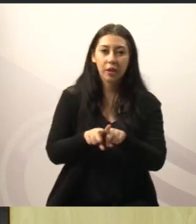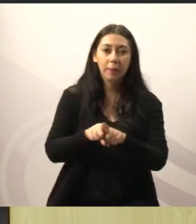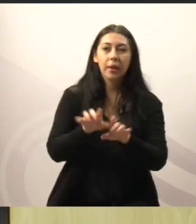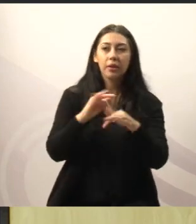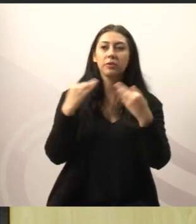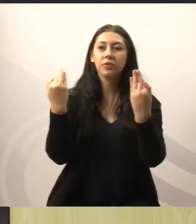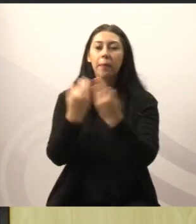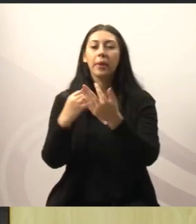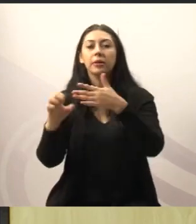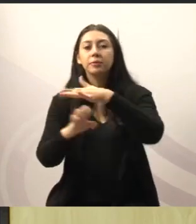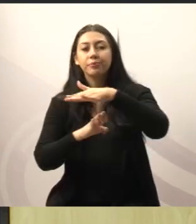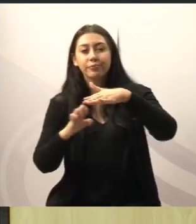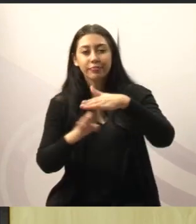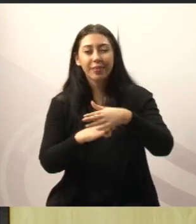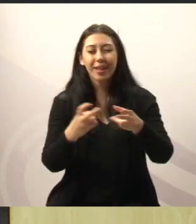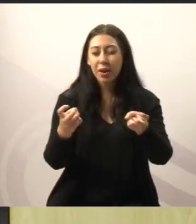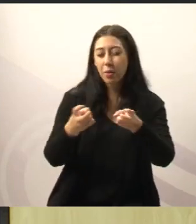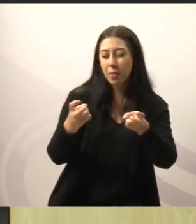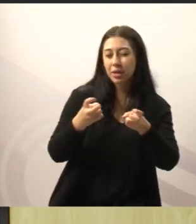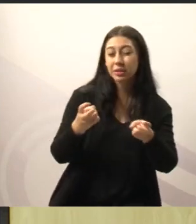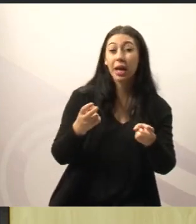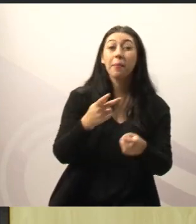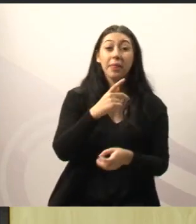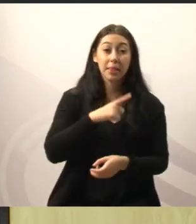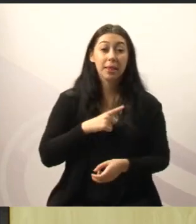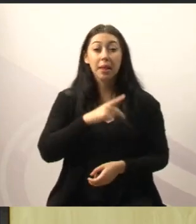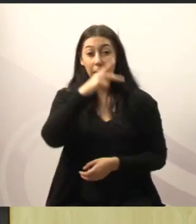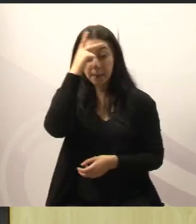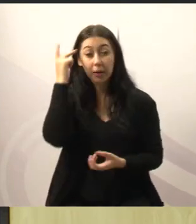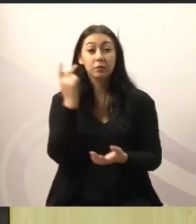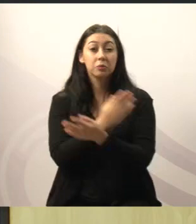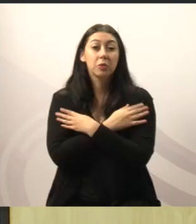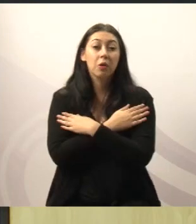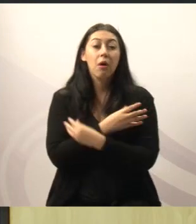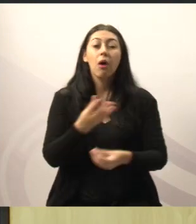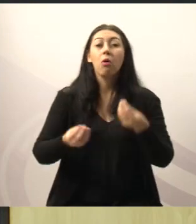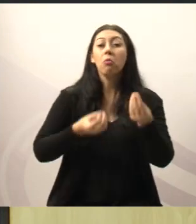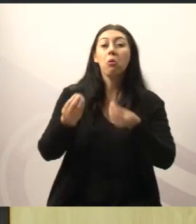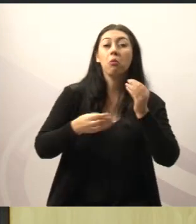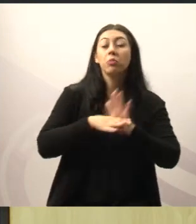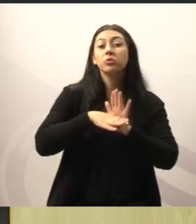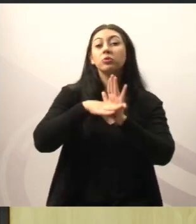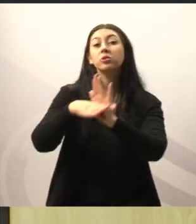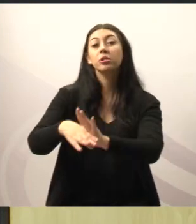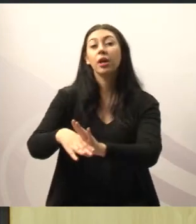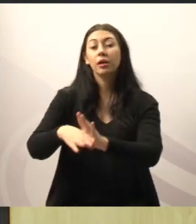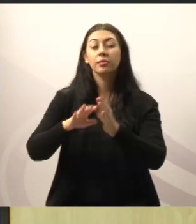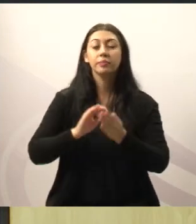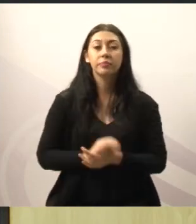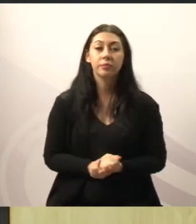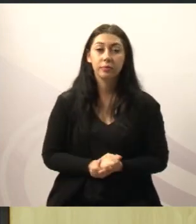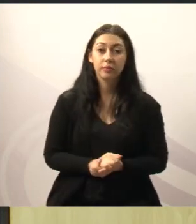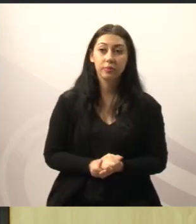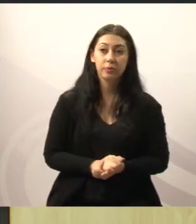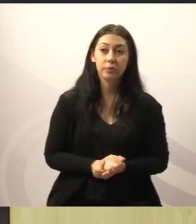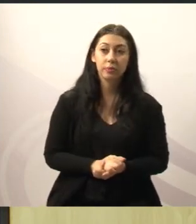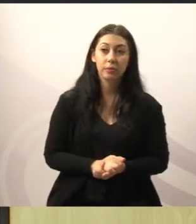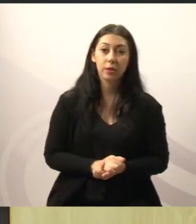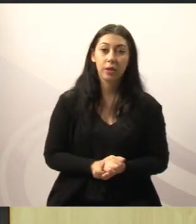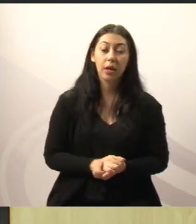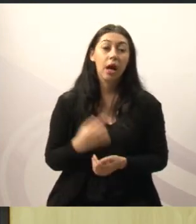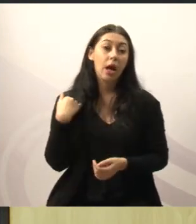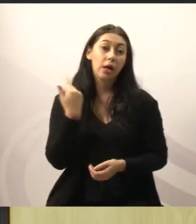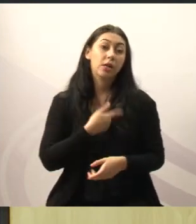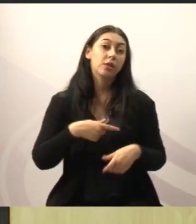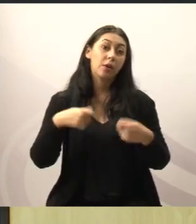empresários, visto o índice de desemprego e insegurança para se recuperar as perdas, pois as despesas foram contínuas, e a rede pública deverá